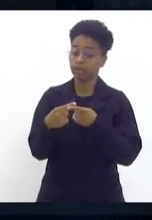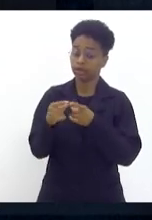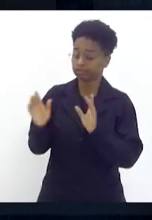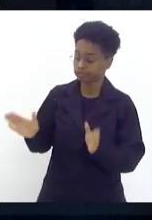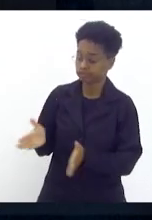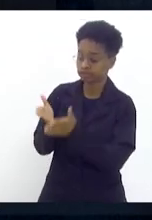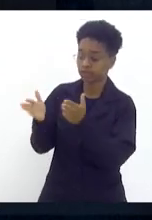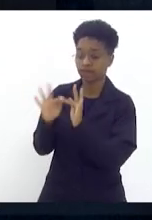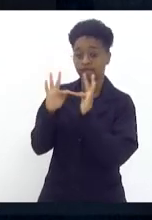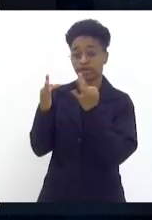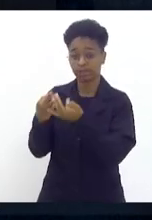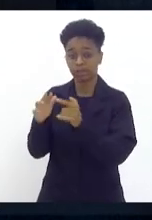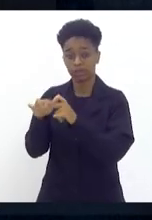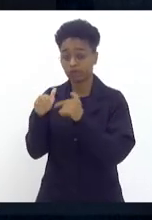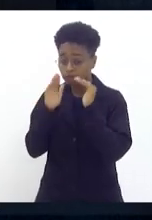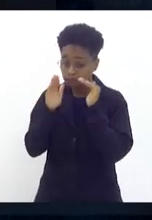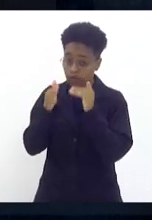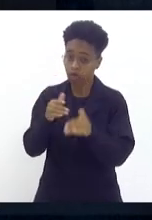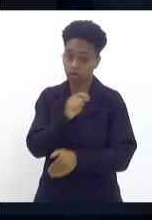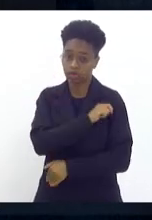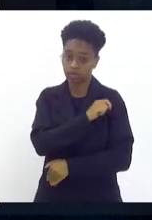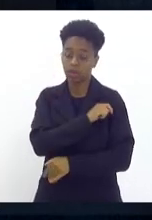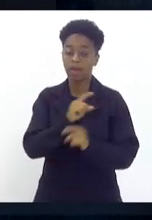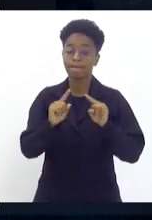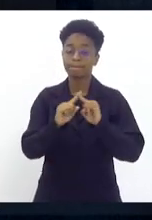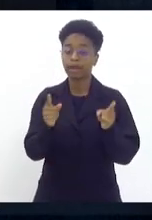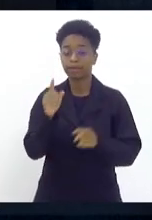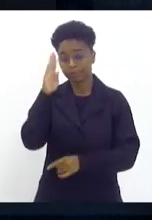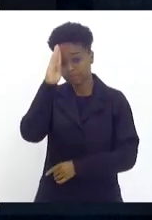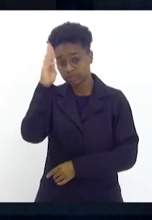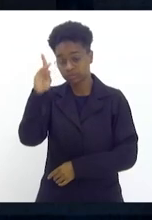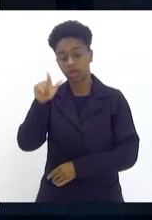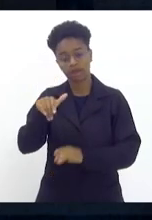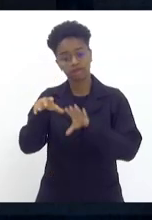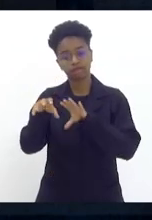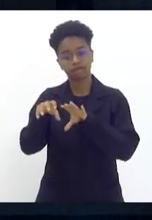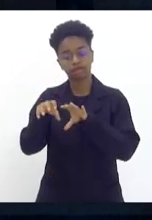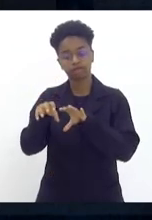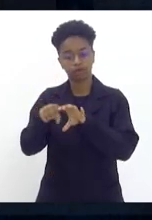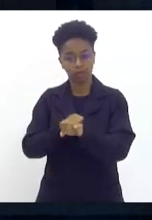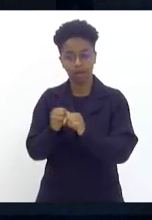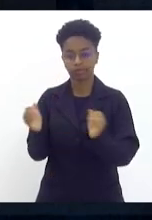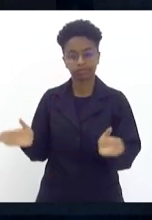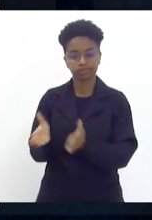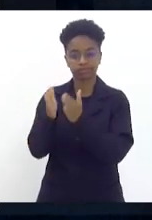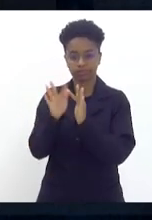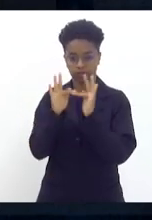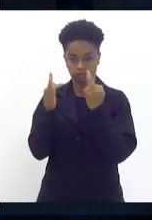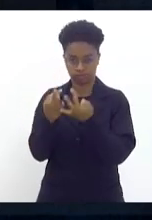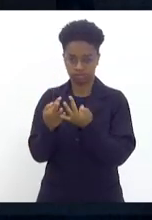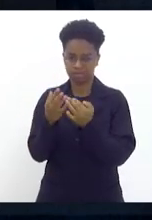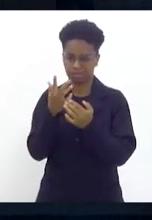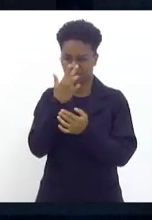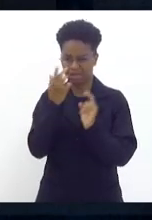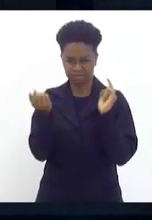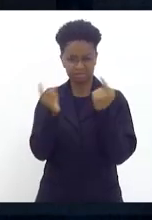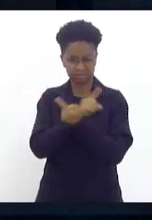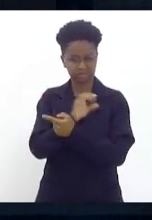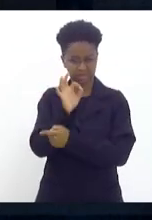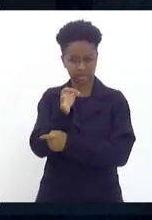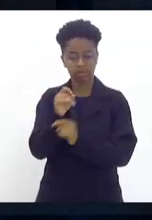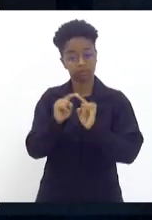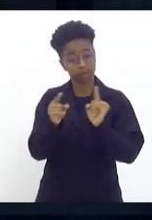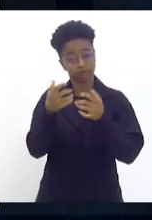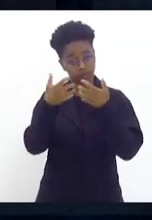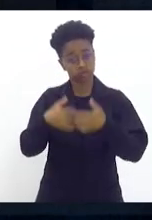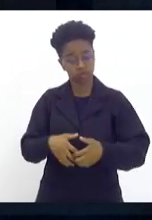dos alunos. Mas a prioridade é formar os pais. É uma coisa louca, né? Mas é isso que vai